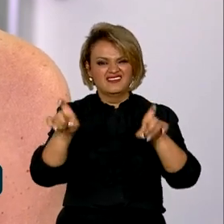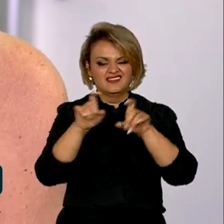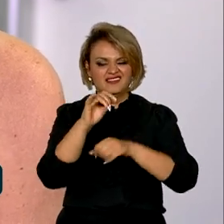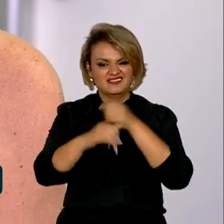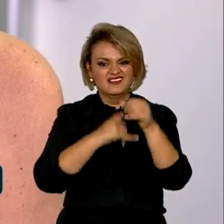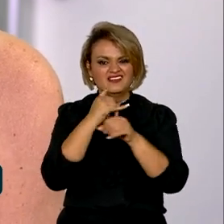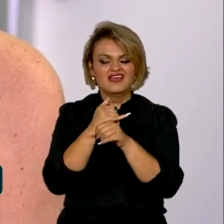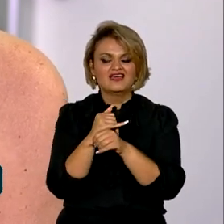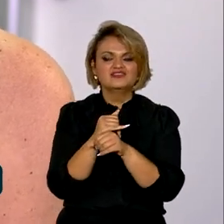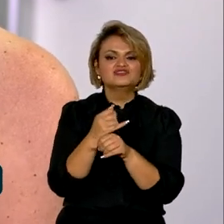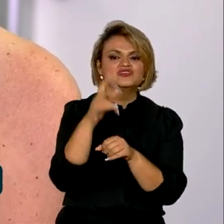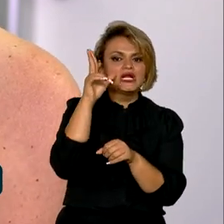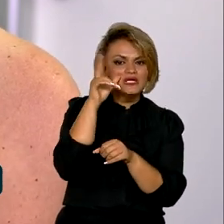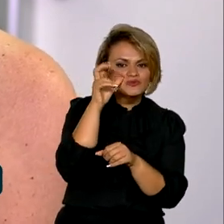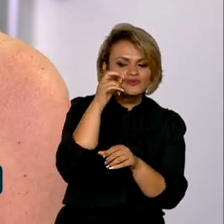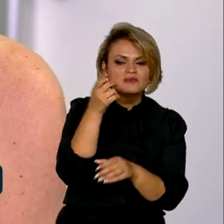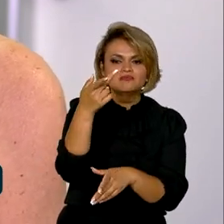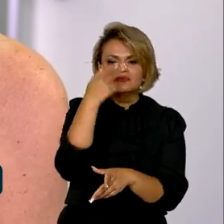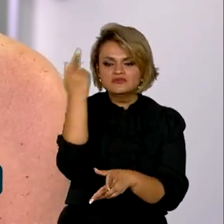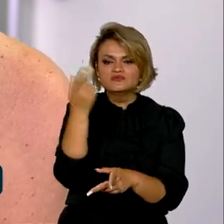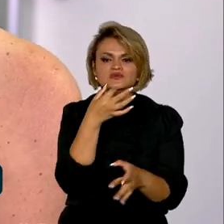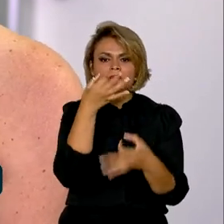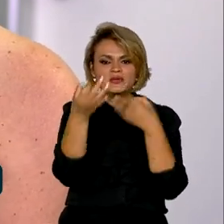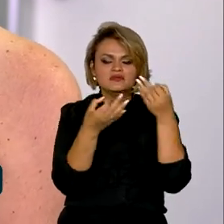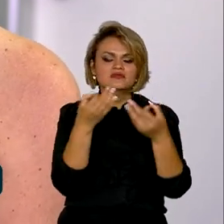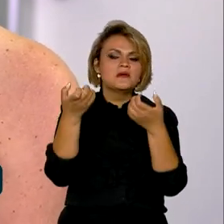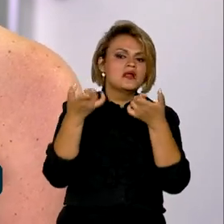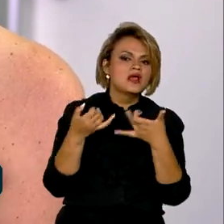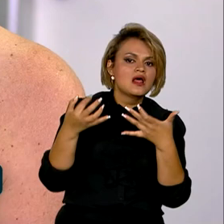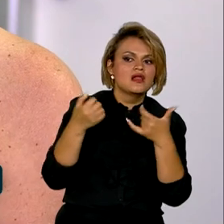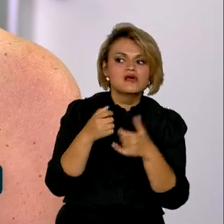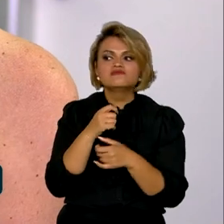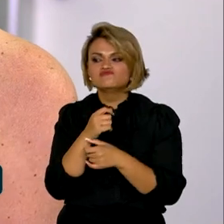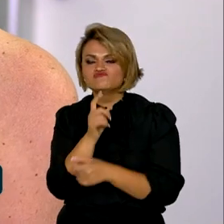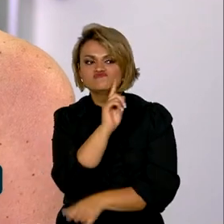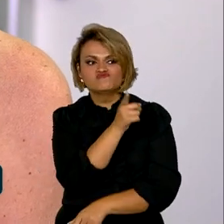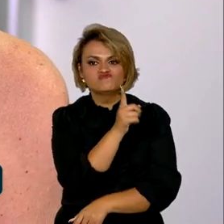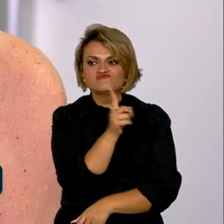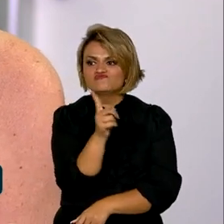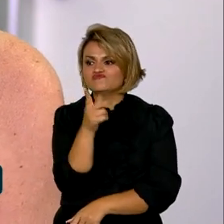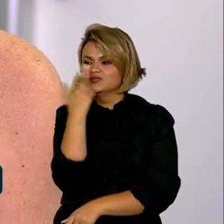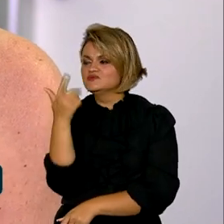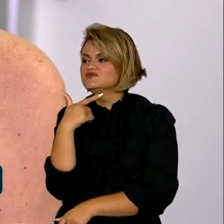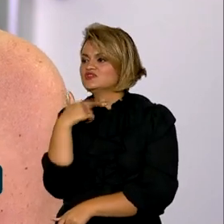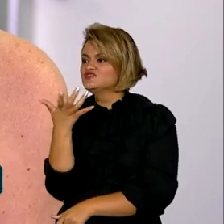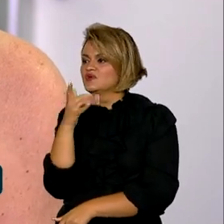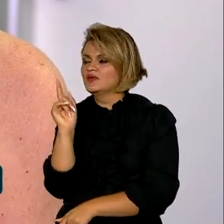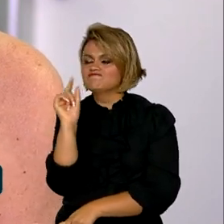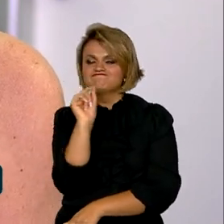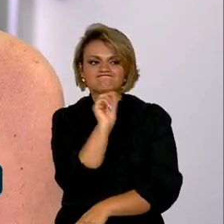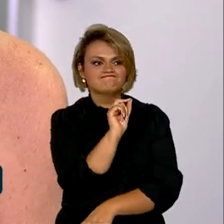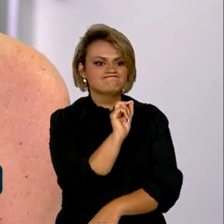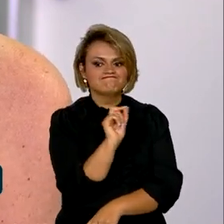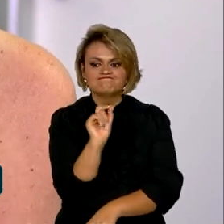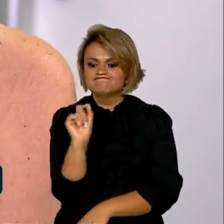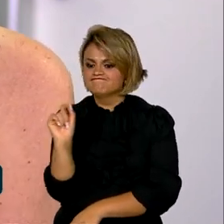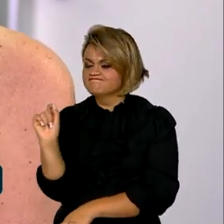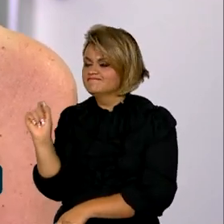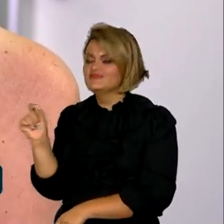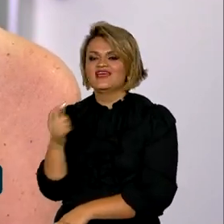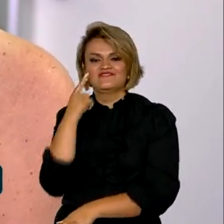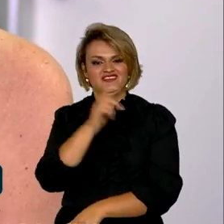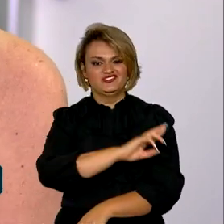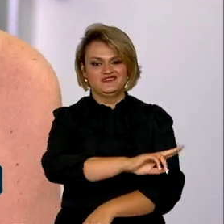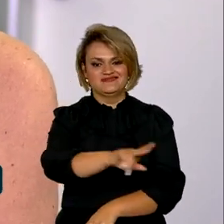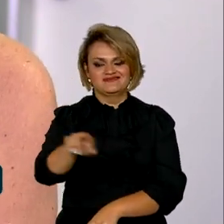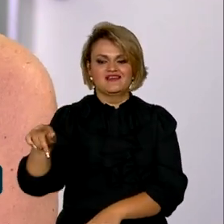Essa escuta aconteceu de várias formas para que a gente conseguisse captar, né, reconhecendo essa diversidade